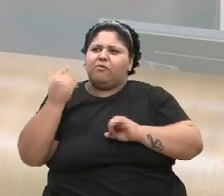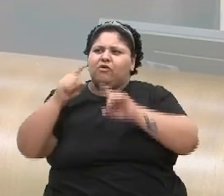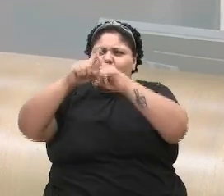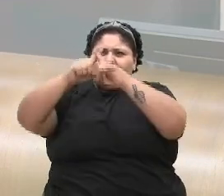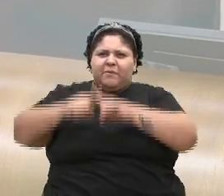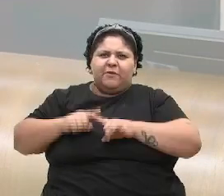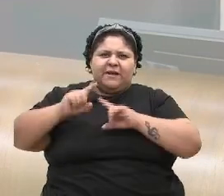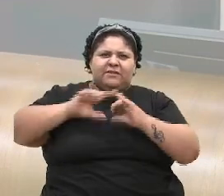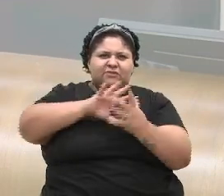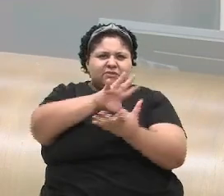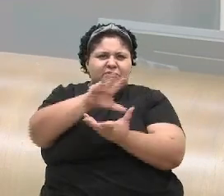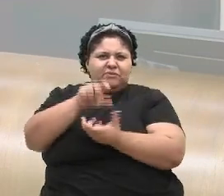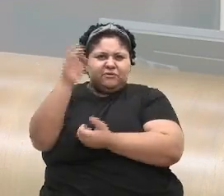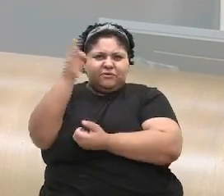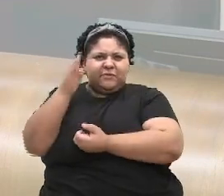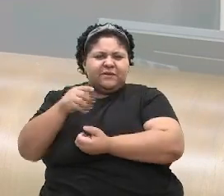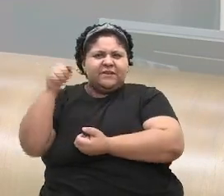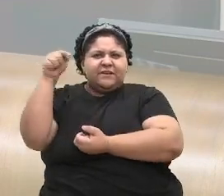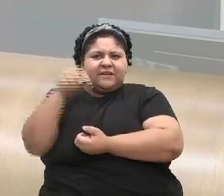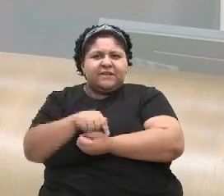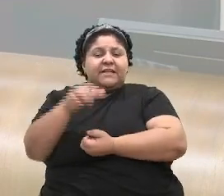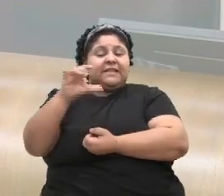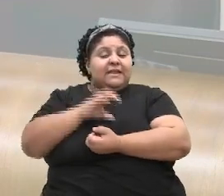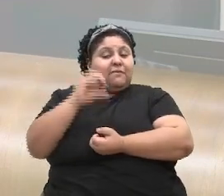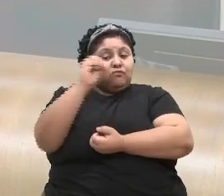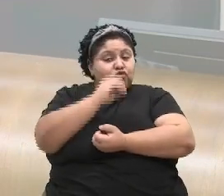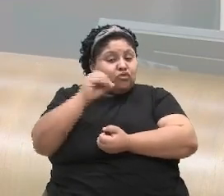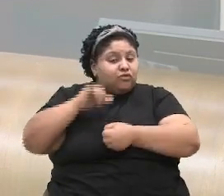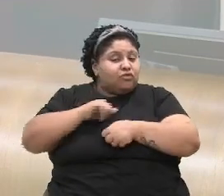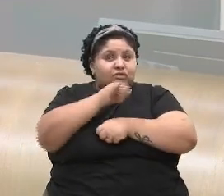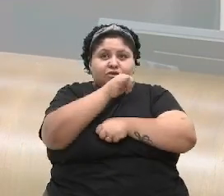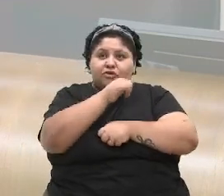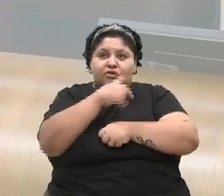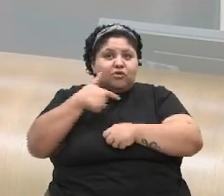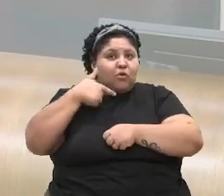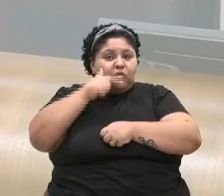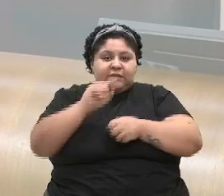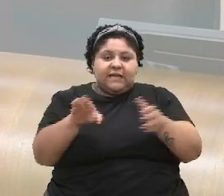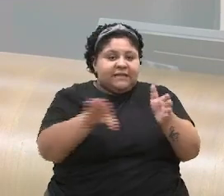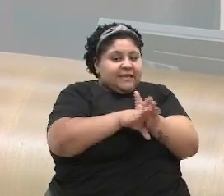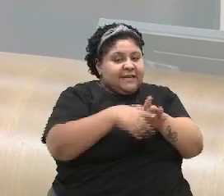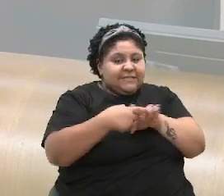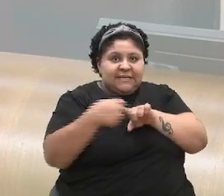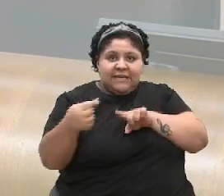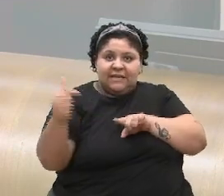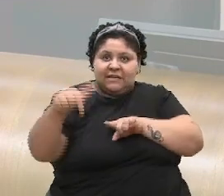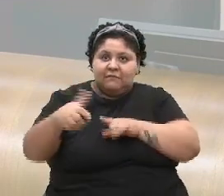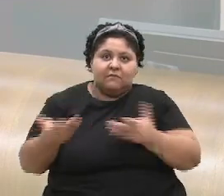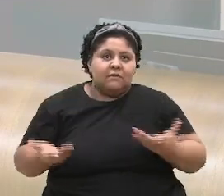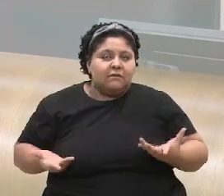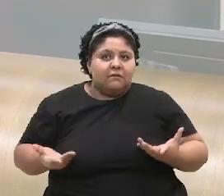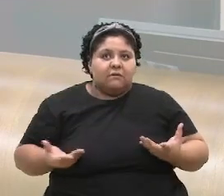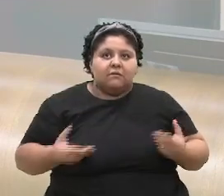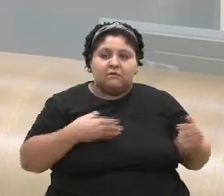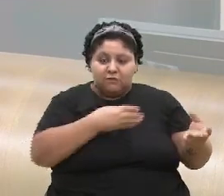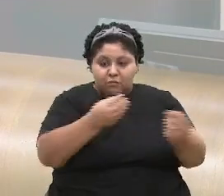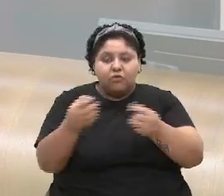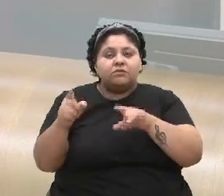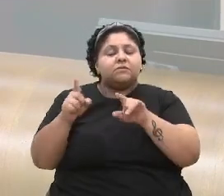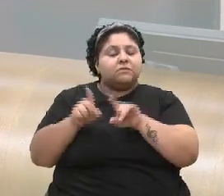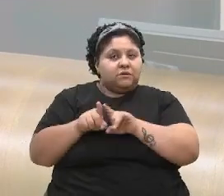2014, teremos ótimos aeroportos, só que ninguém consegue entrar e nem sair do aeroporto, né? Porque nós em muitos